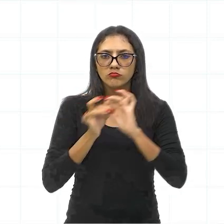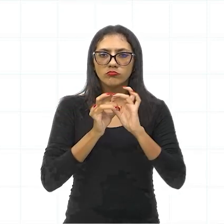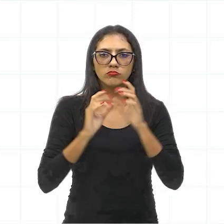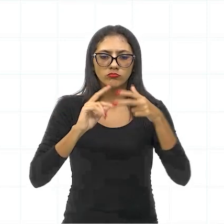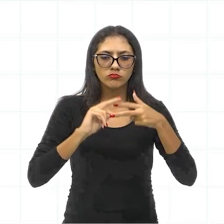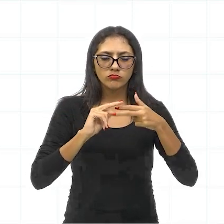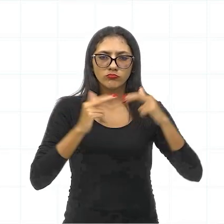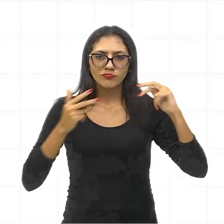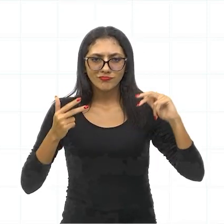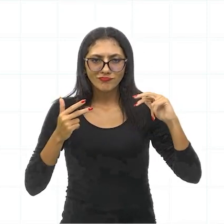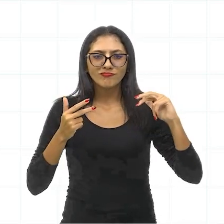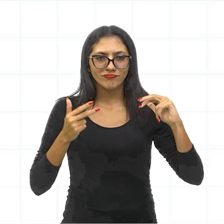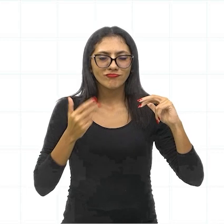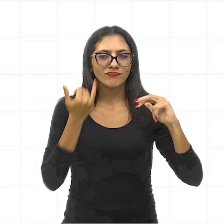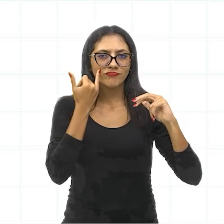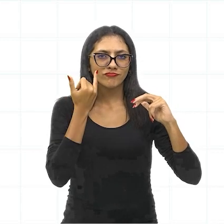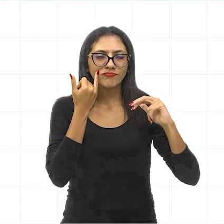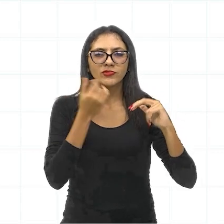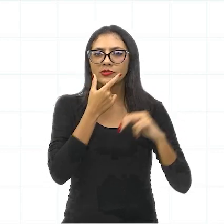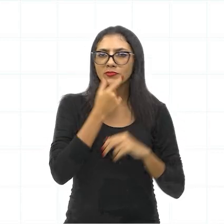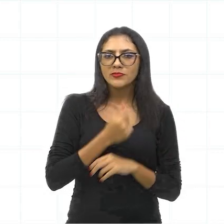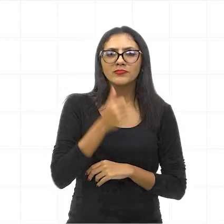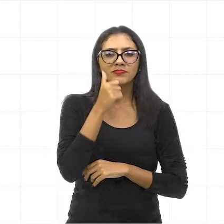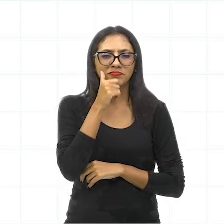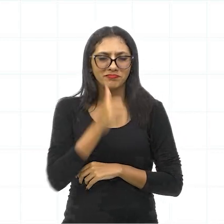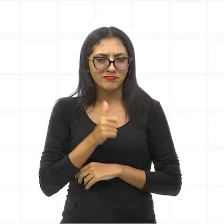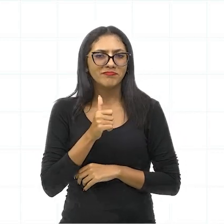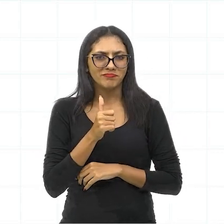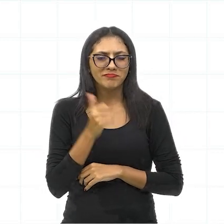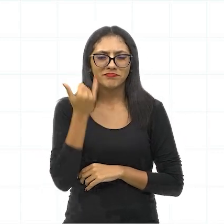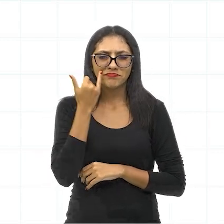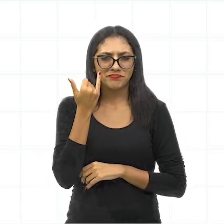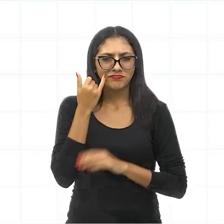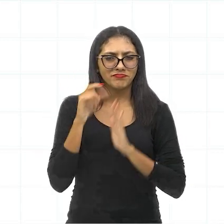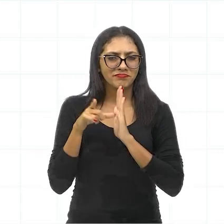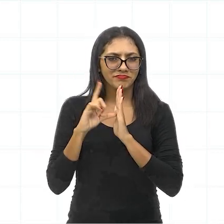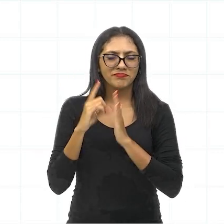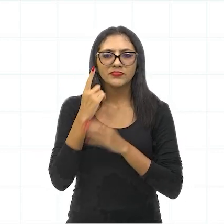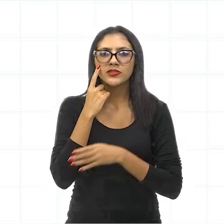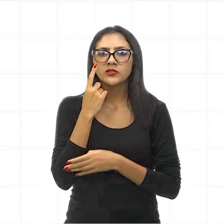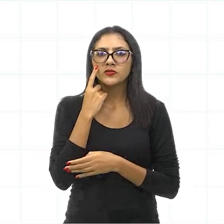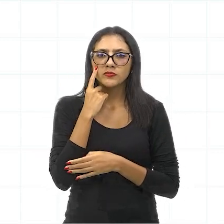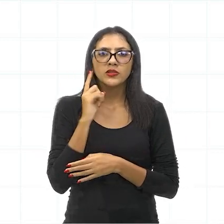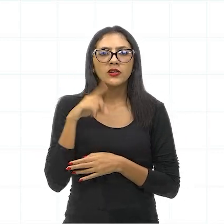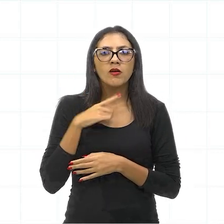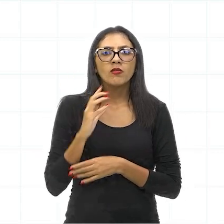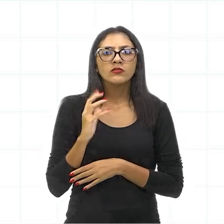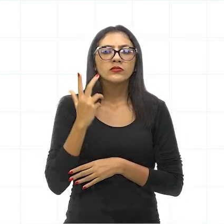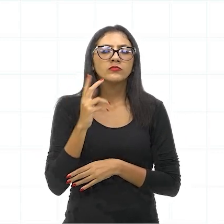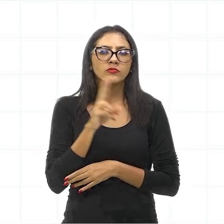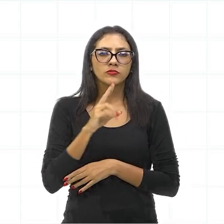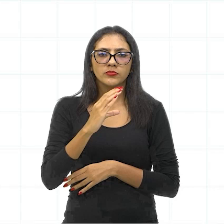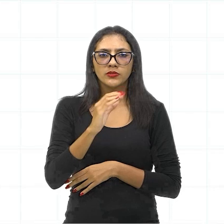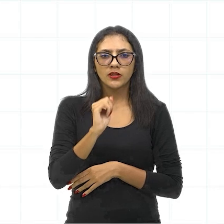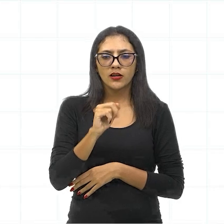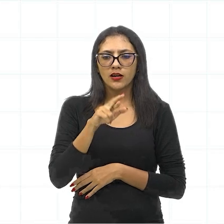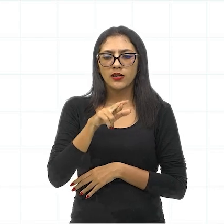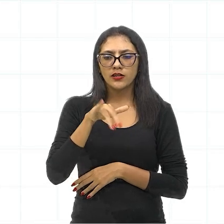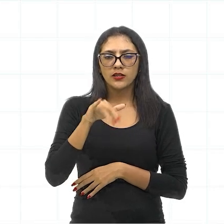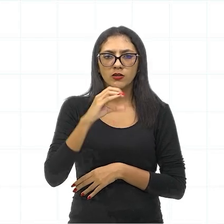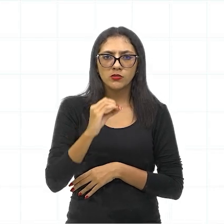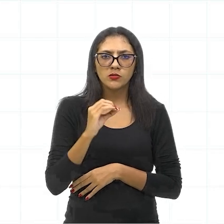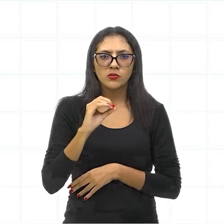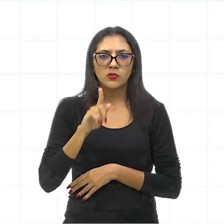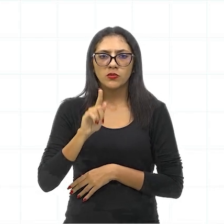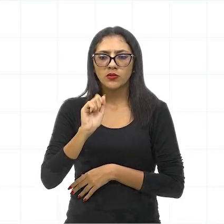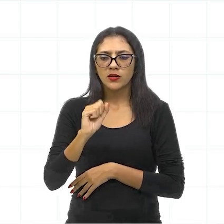pronúcleos masculino e feminino, que foi o que a gente observou nesse esquema agora há pouco, que é um processo chamado cariogamia. Então,